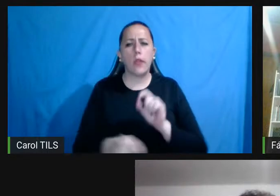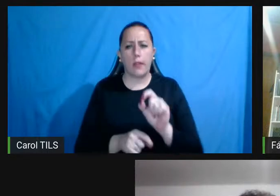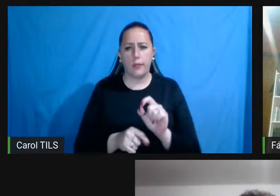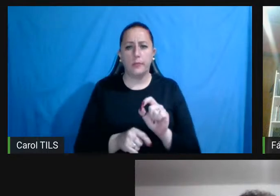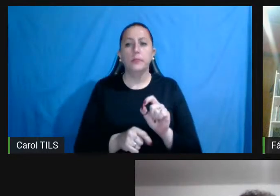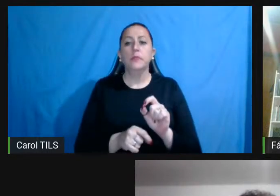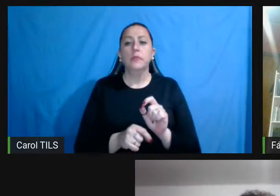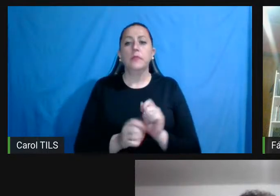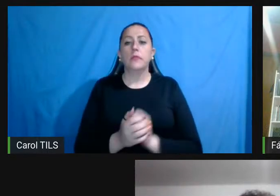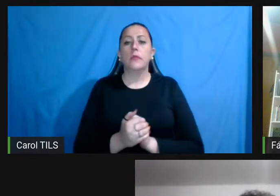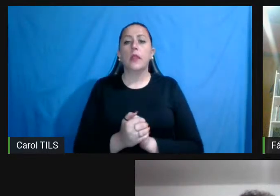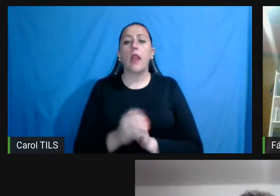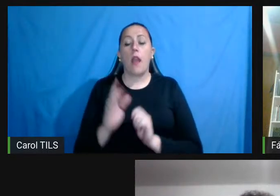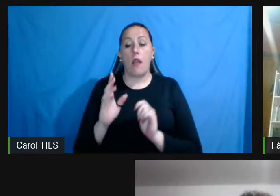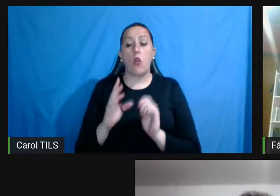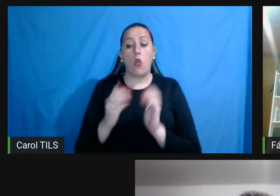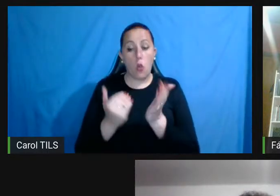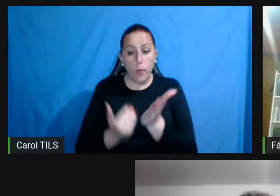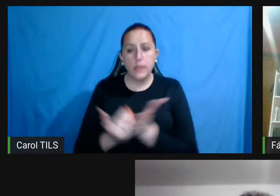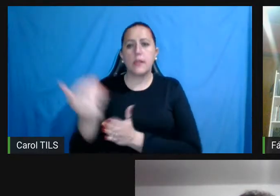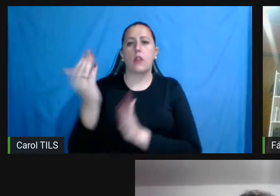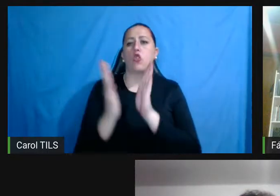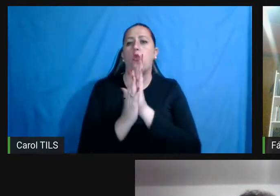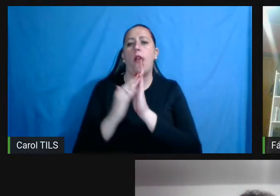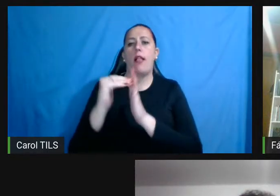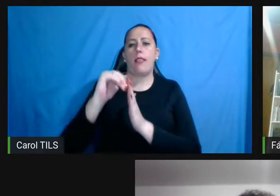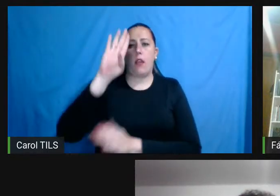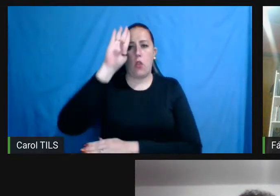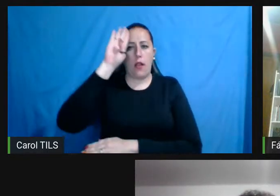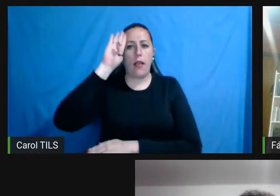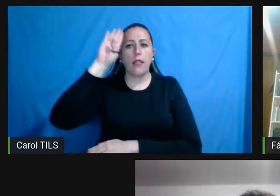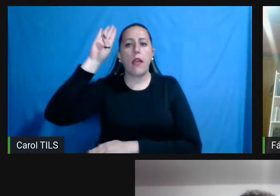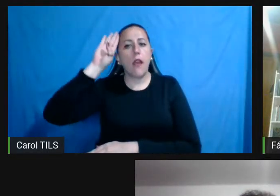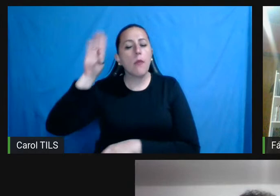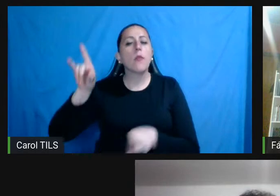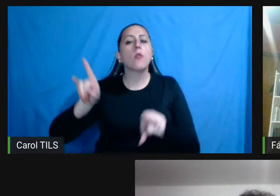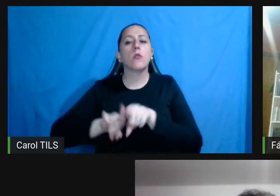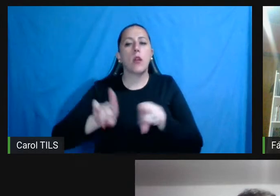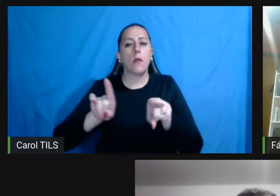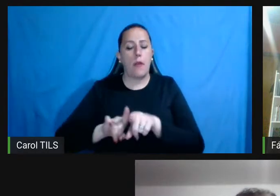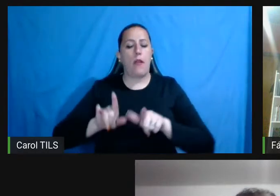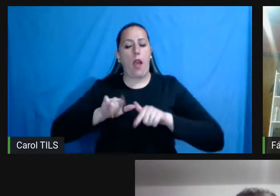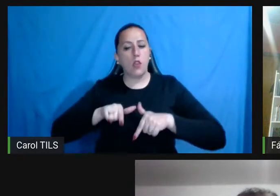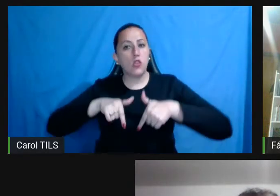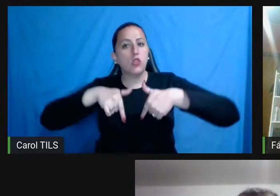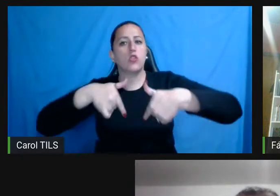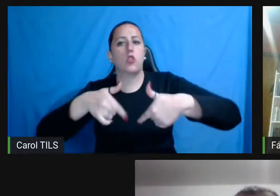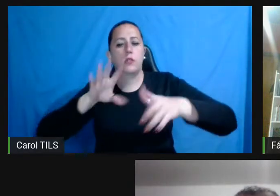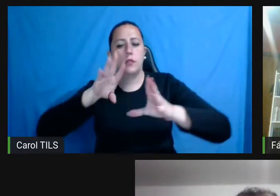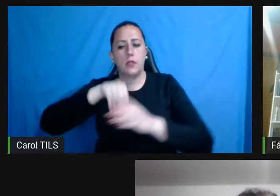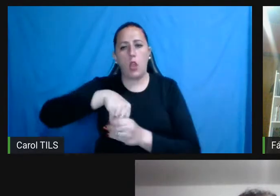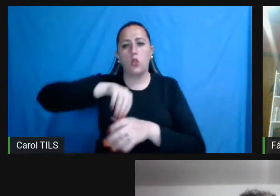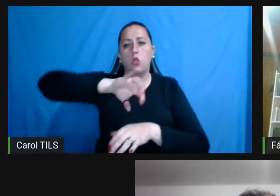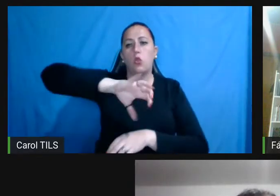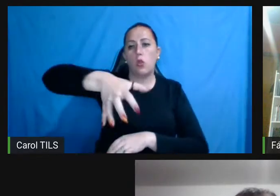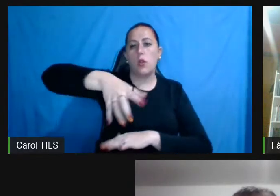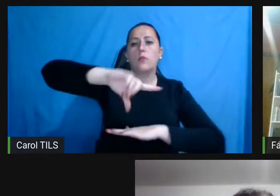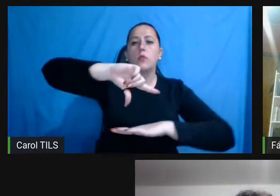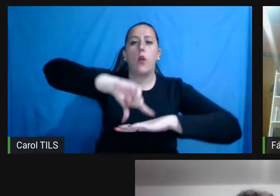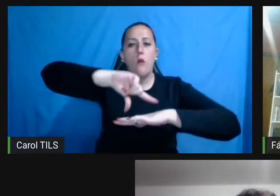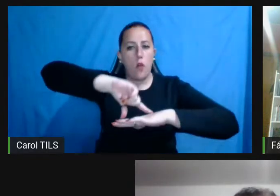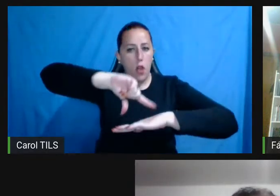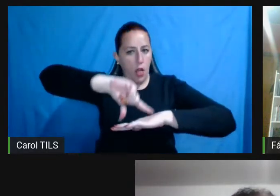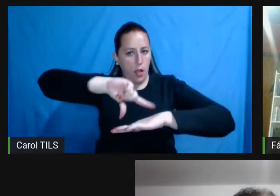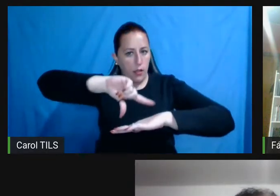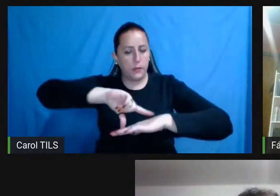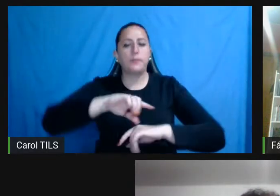a partir do calendário que a gente retoma e das iniciativas que a gente tem desenvolvido no campus Alvorada,